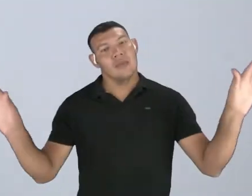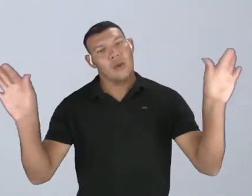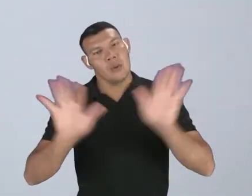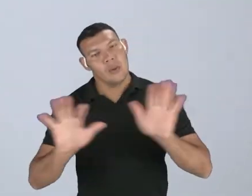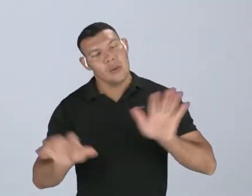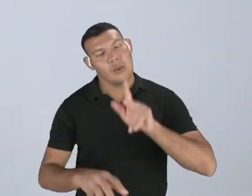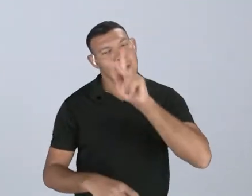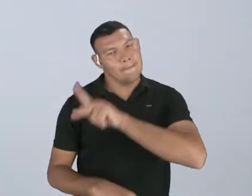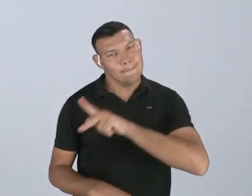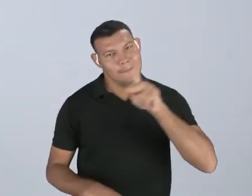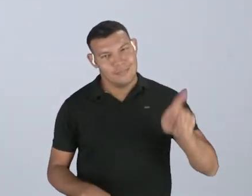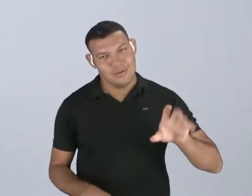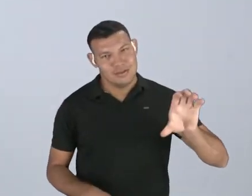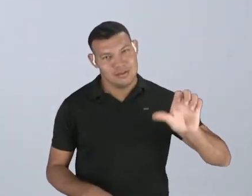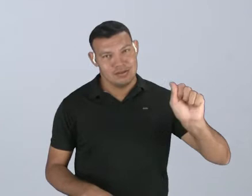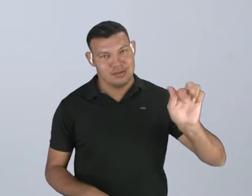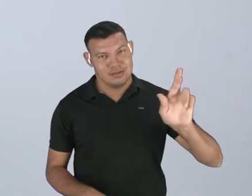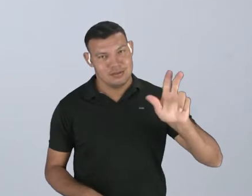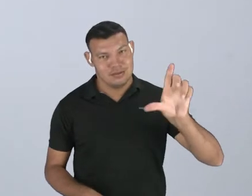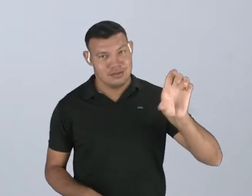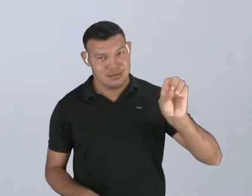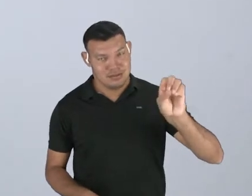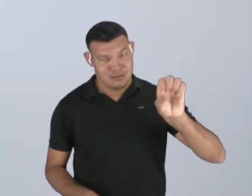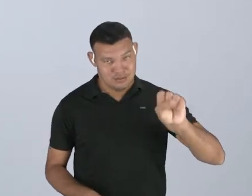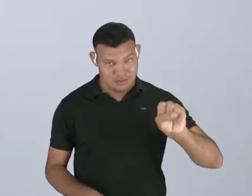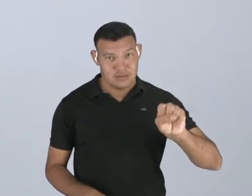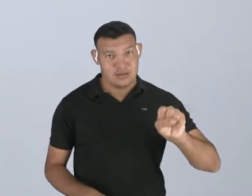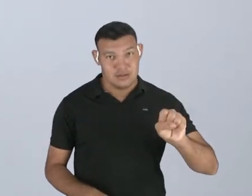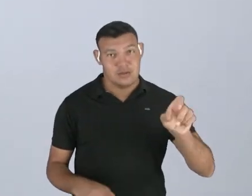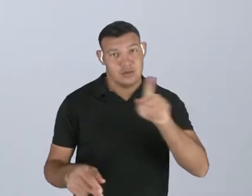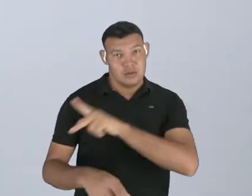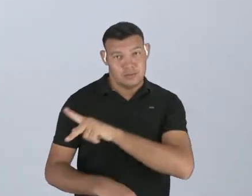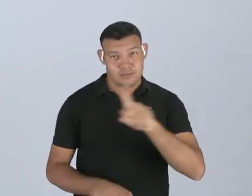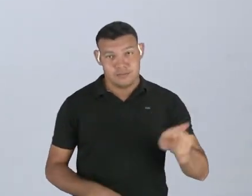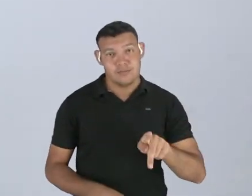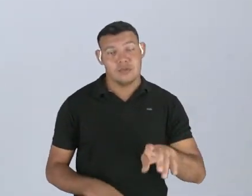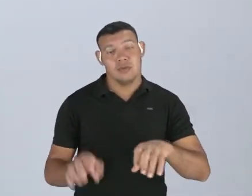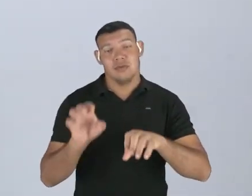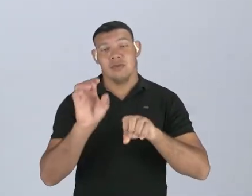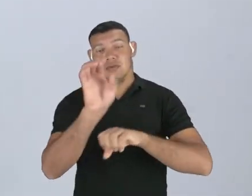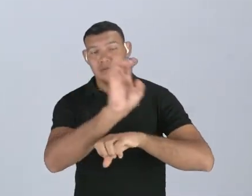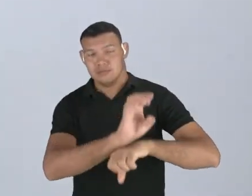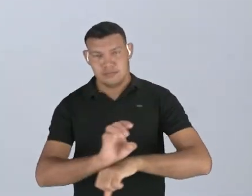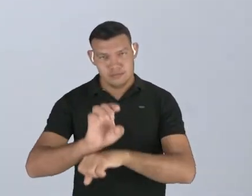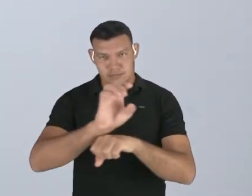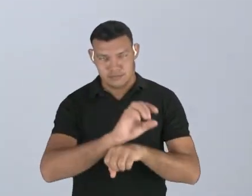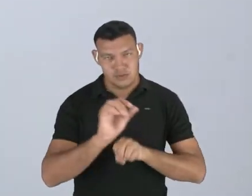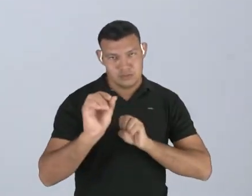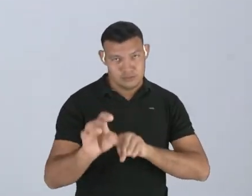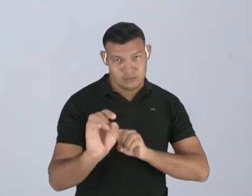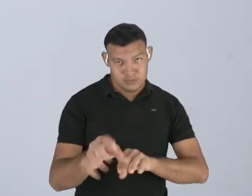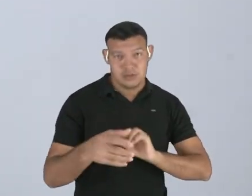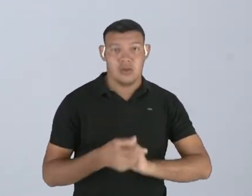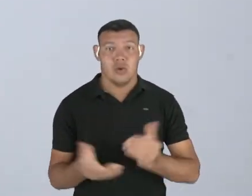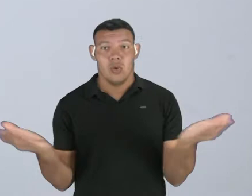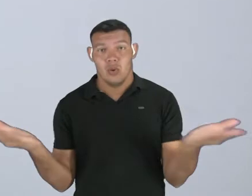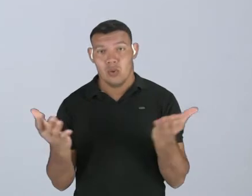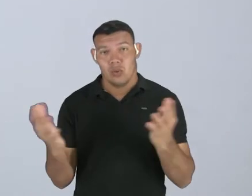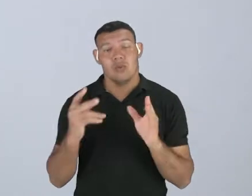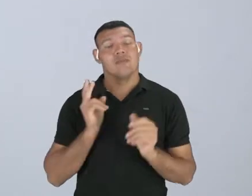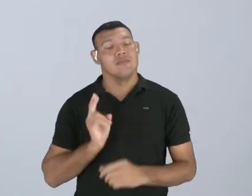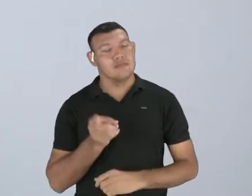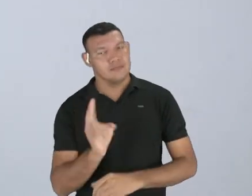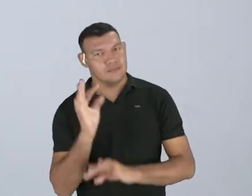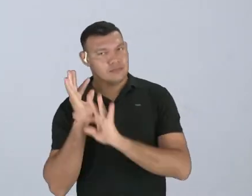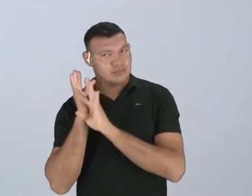Olá, eu sou o professor Carlos Ferreira de Almeida, professor de matemática da Rede Estadual de Ensino, e hoje nós vamos dar continuidade às